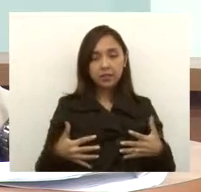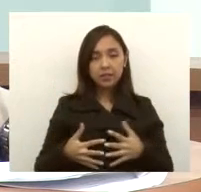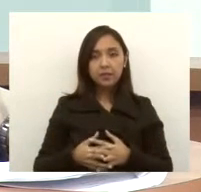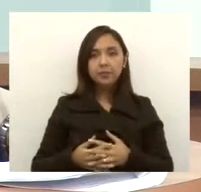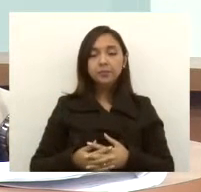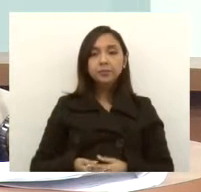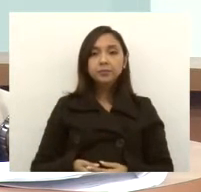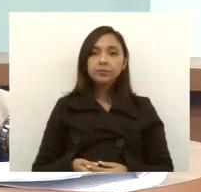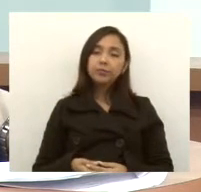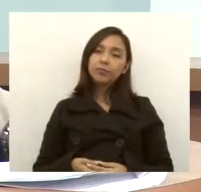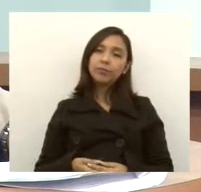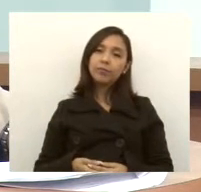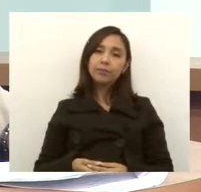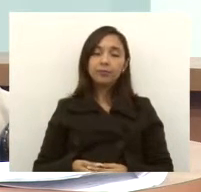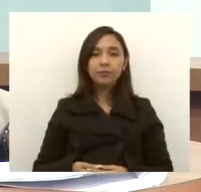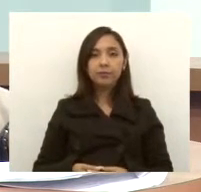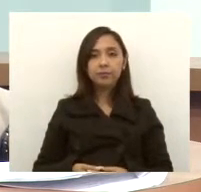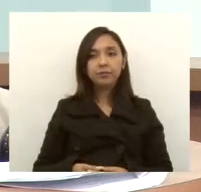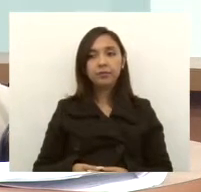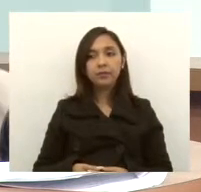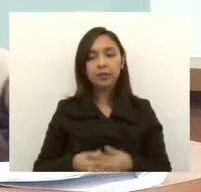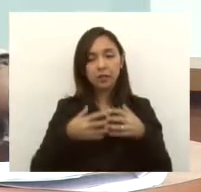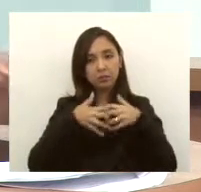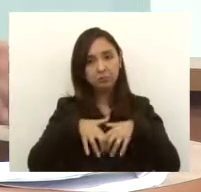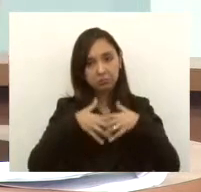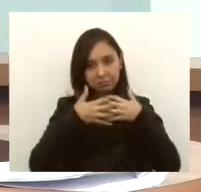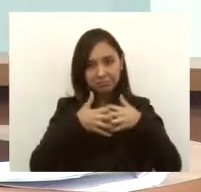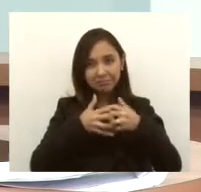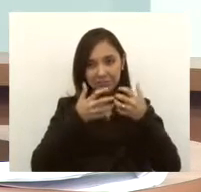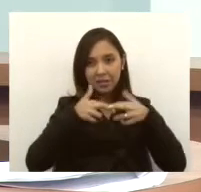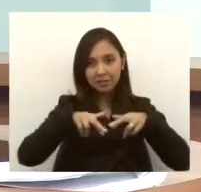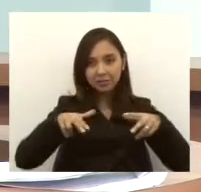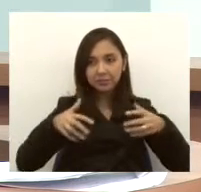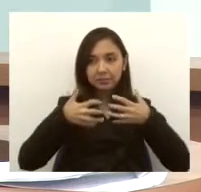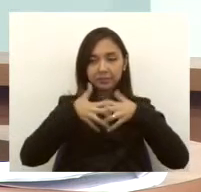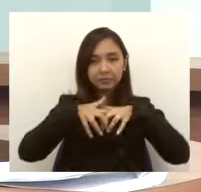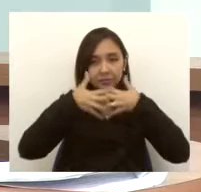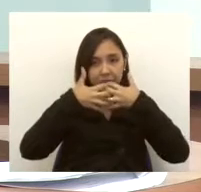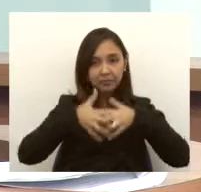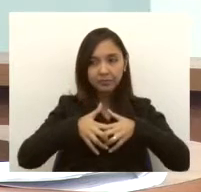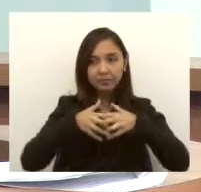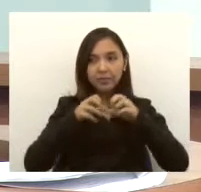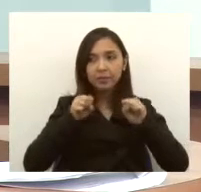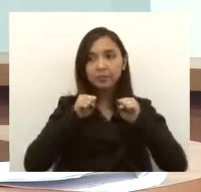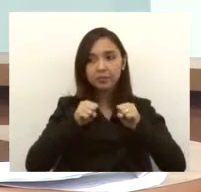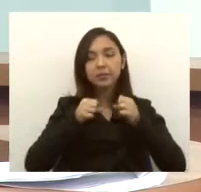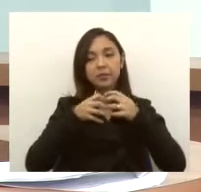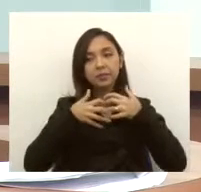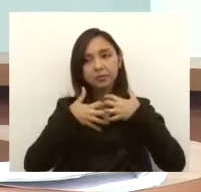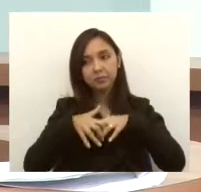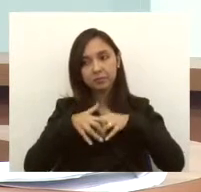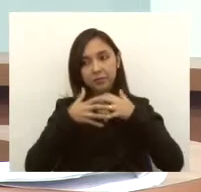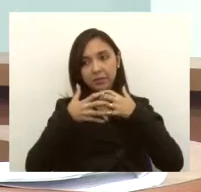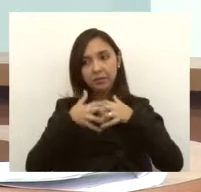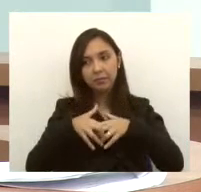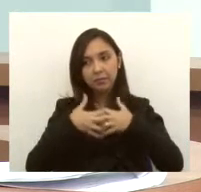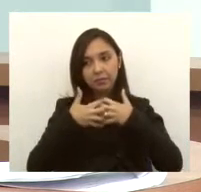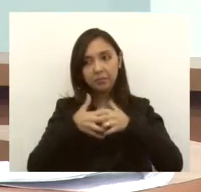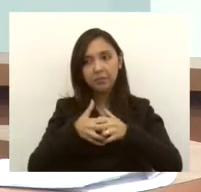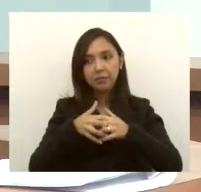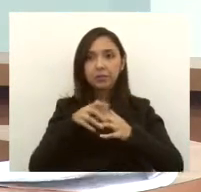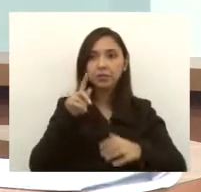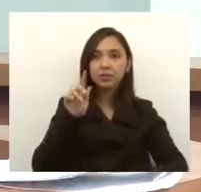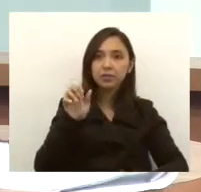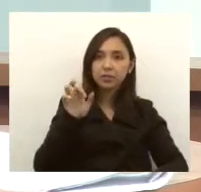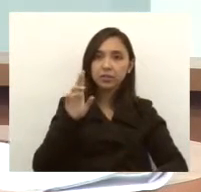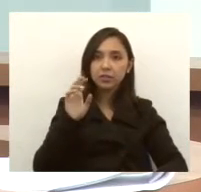respeito das máquinas, né? Falando de máquinas, eu posso falar um pouquinho de máquinas, né? Diz que o Geraldo